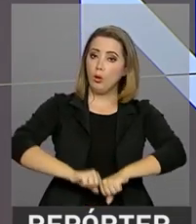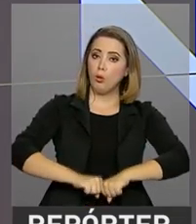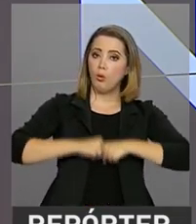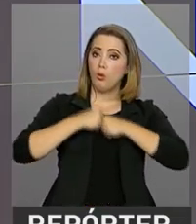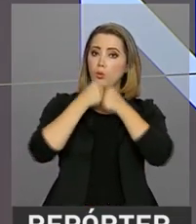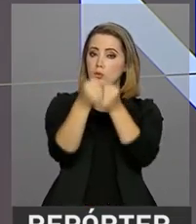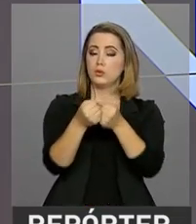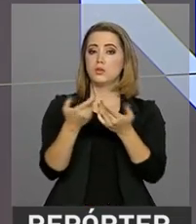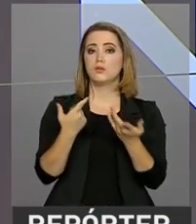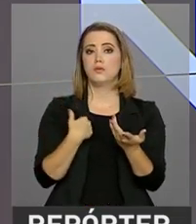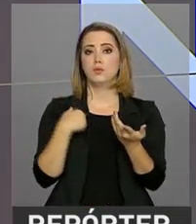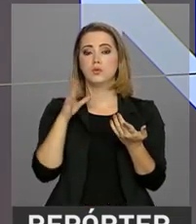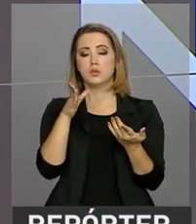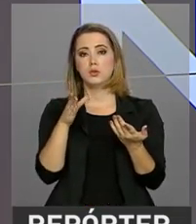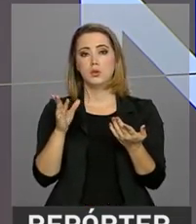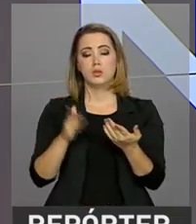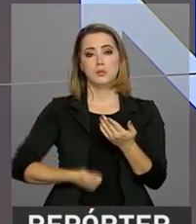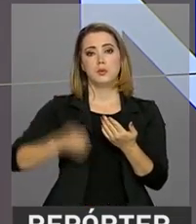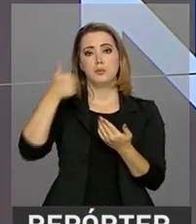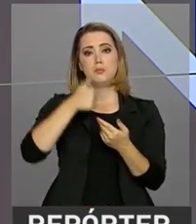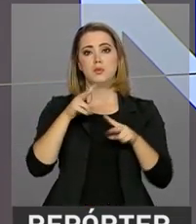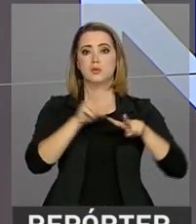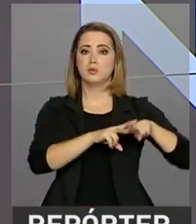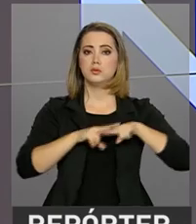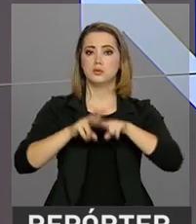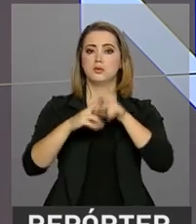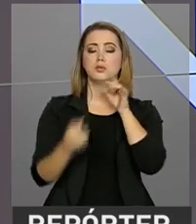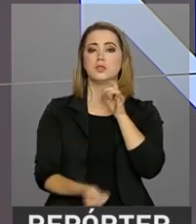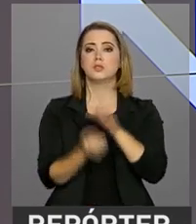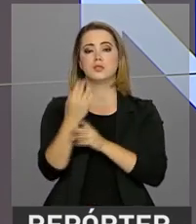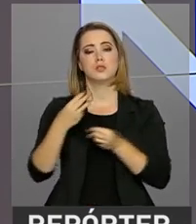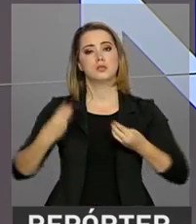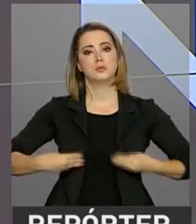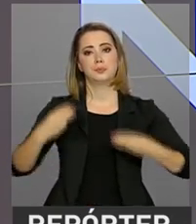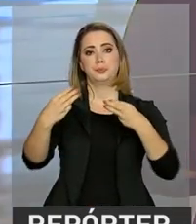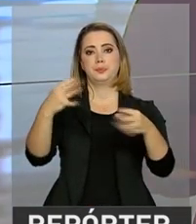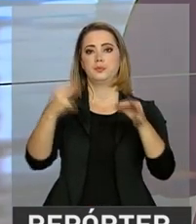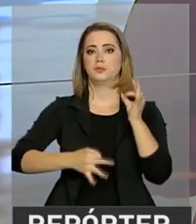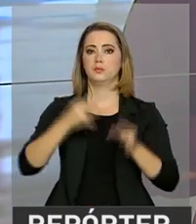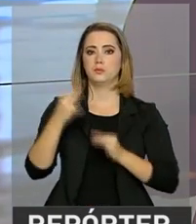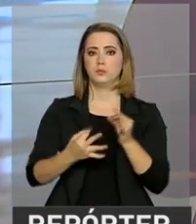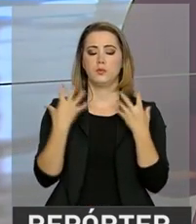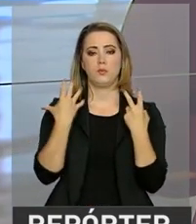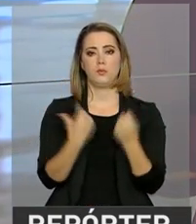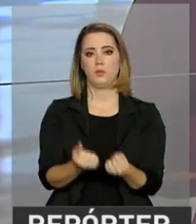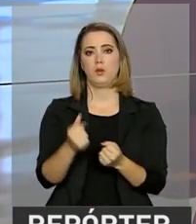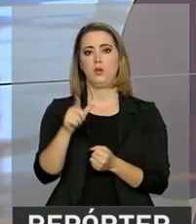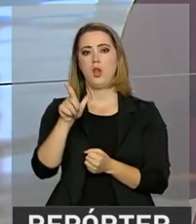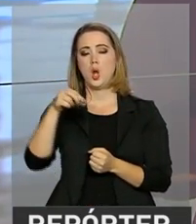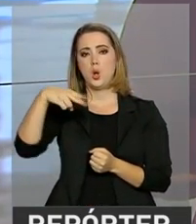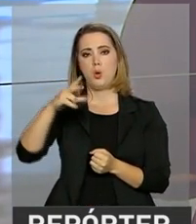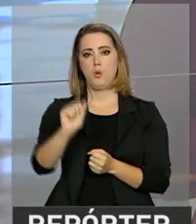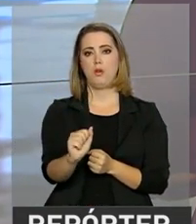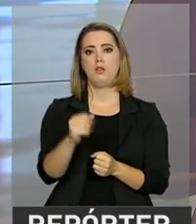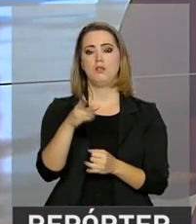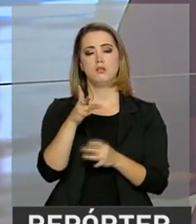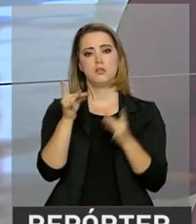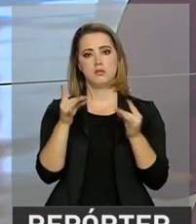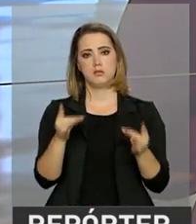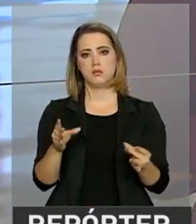intervenção nos presídios foi criada pelo ministério da justiça sobre esse assunto eu converso agora com a repórter luana karen que traz os detalhes